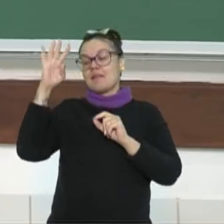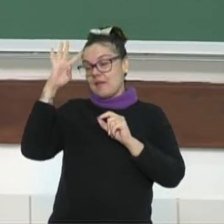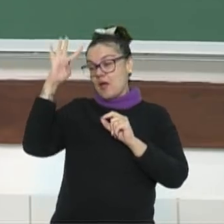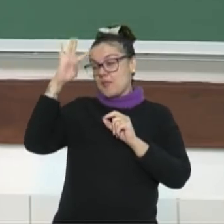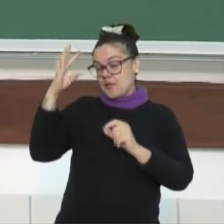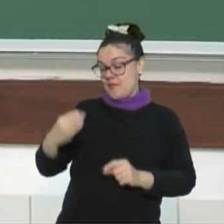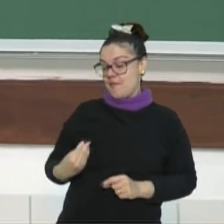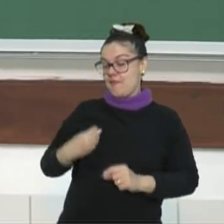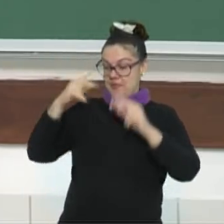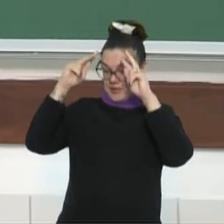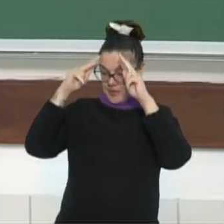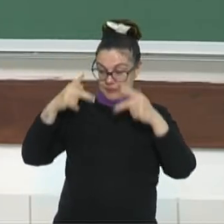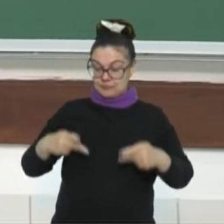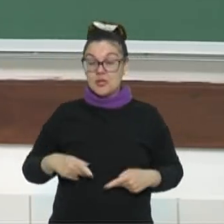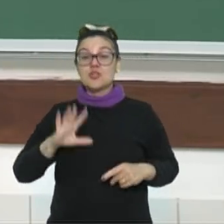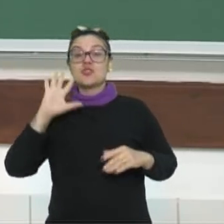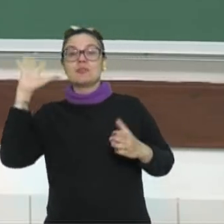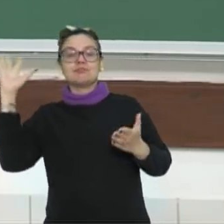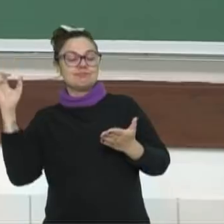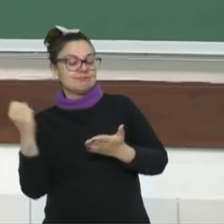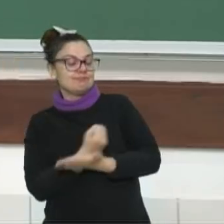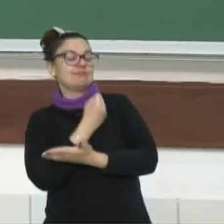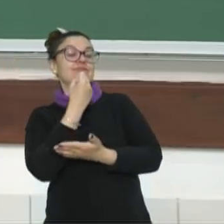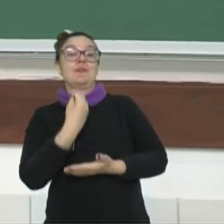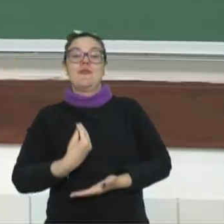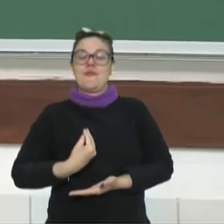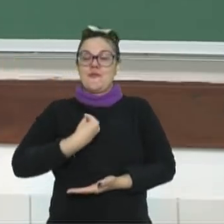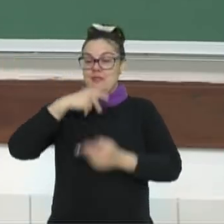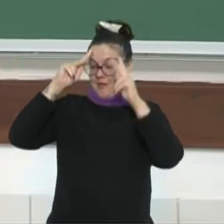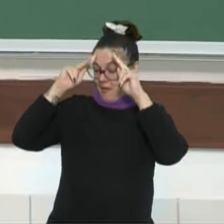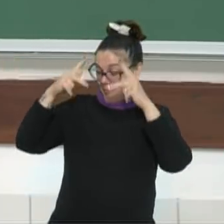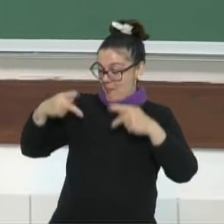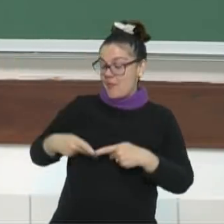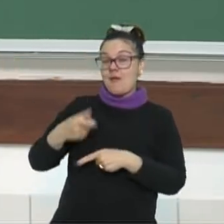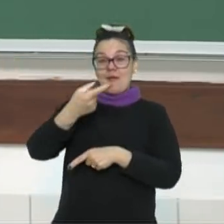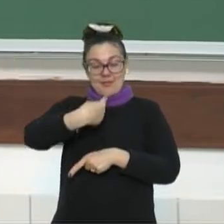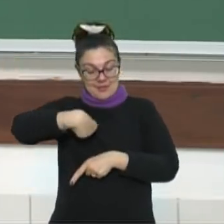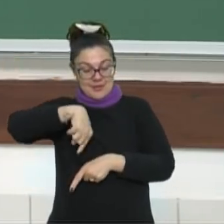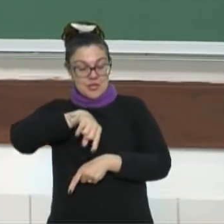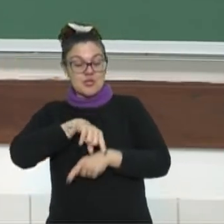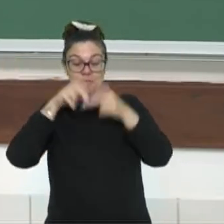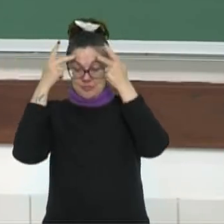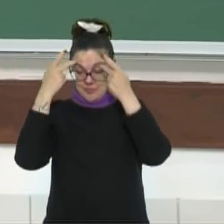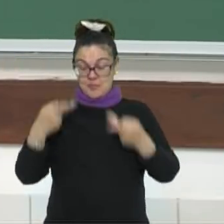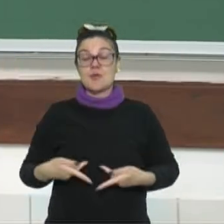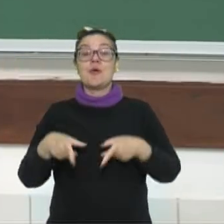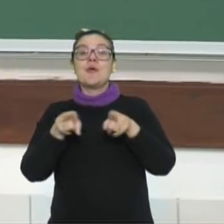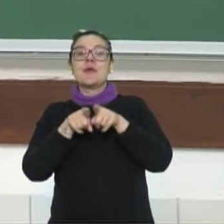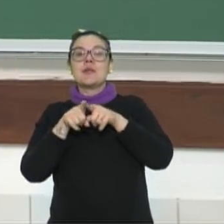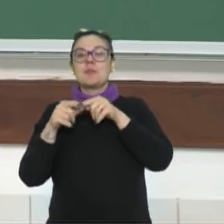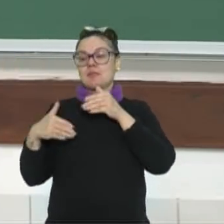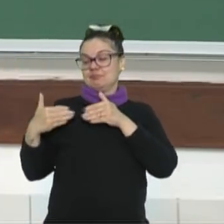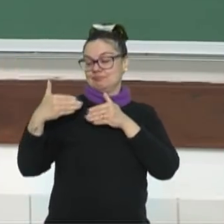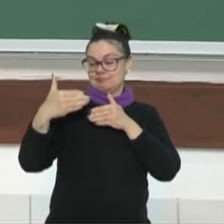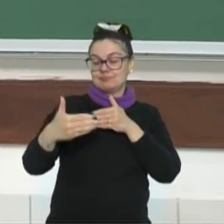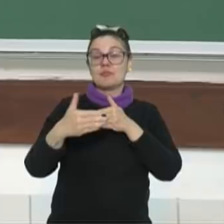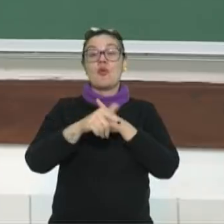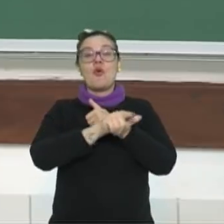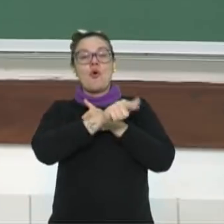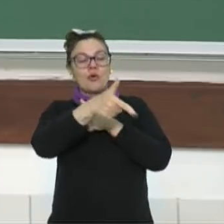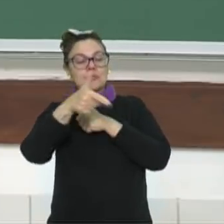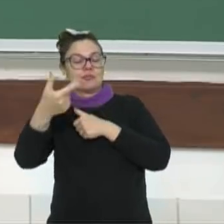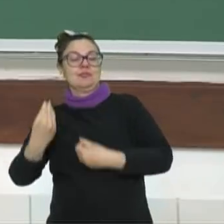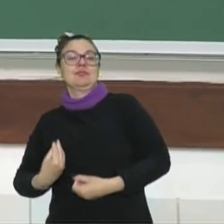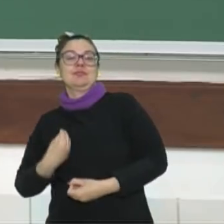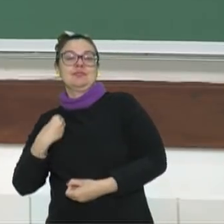vida humana e sobre as consequências da própria vida humana entre nós mesmos, seres humanos, também avançando sobre as outras vidas